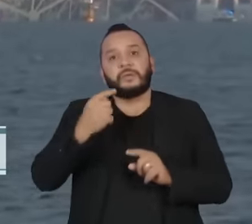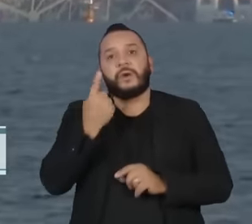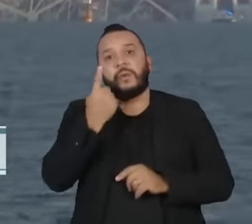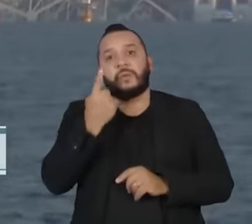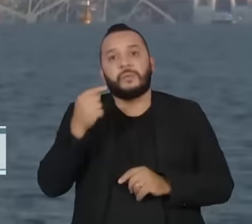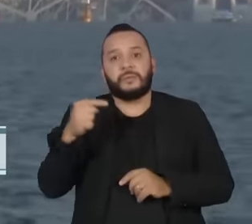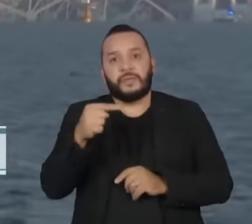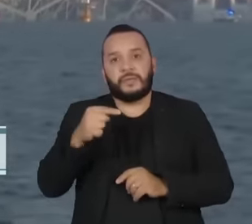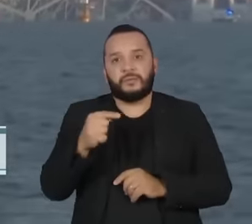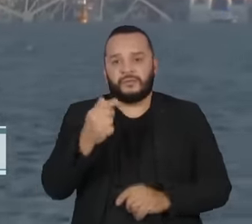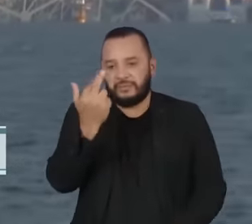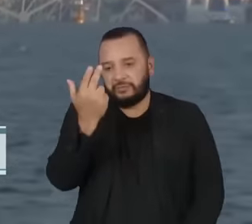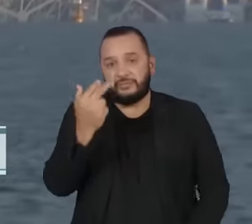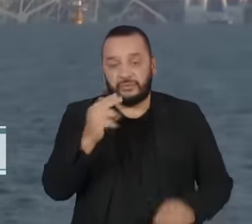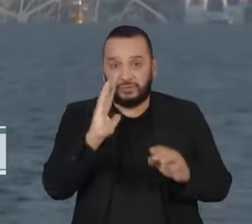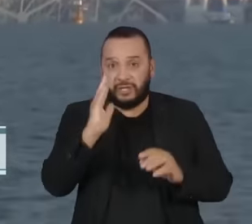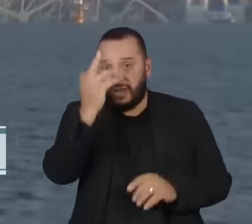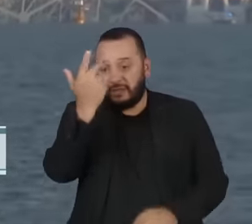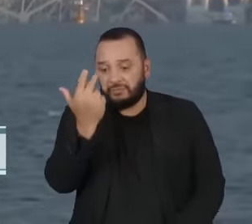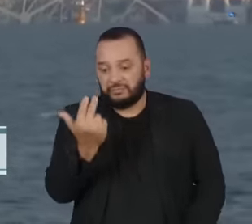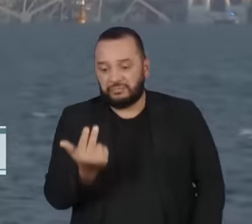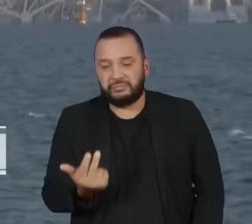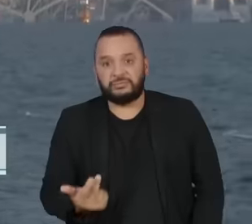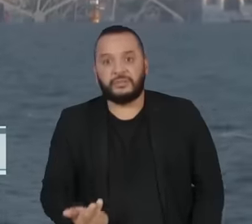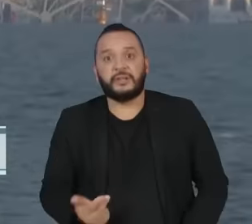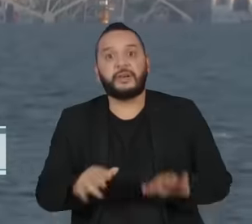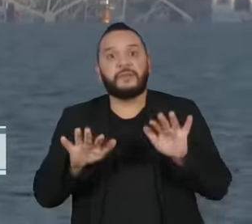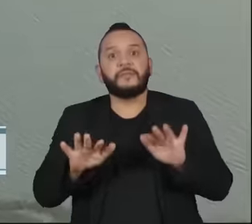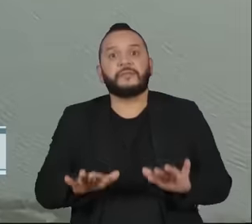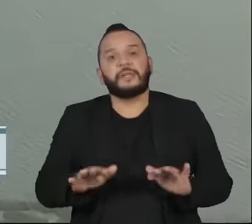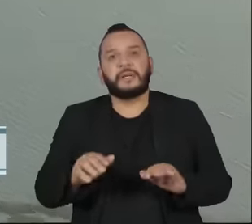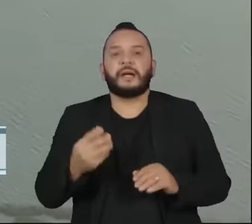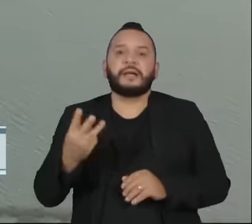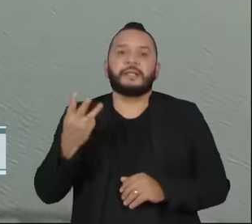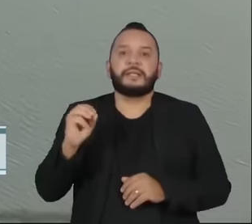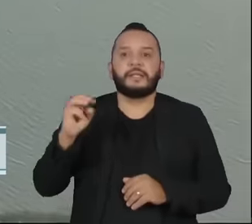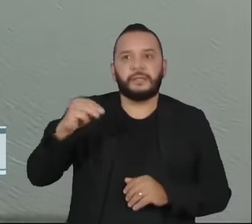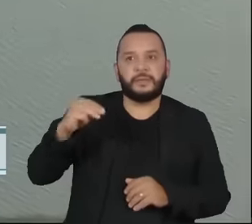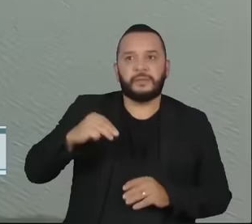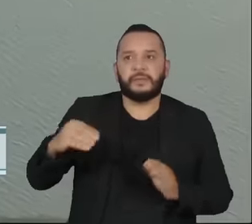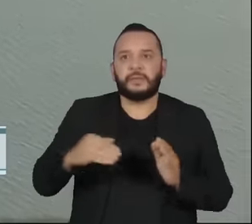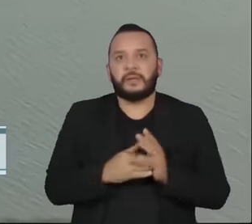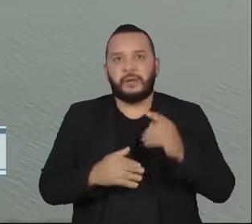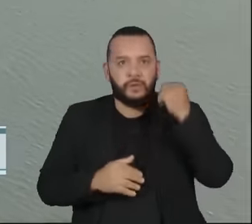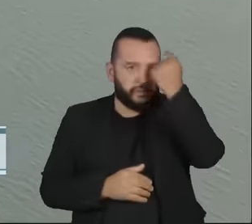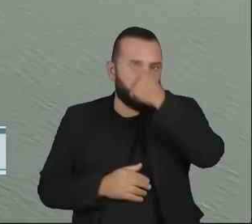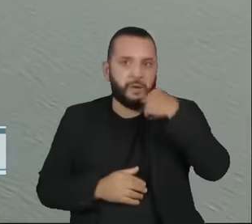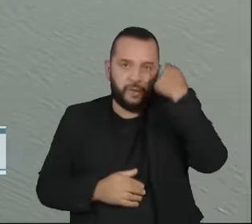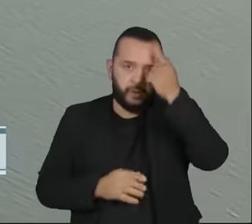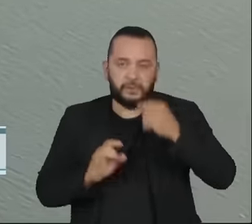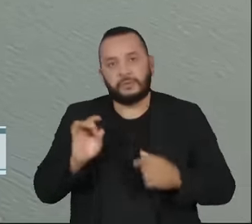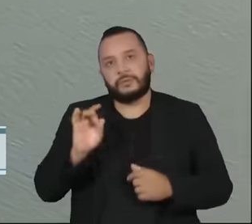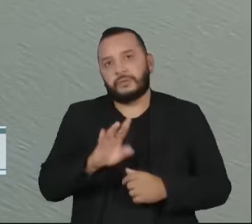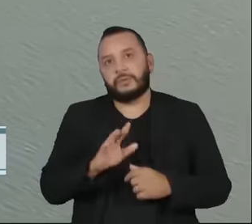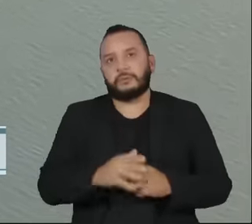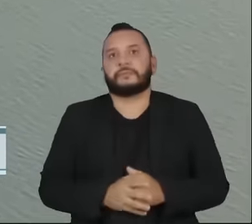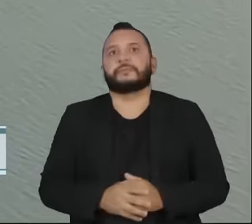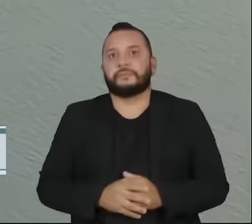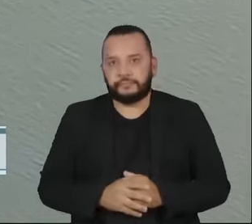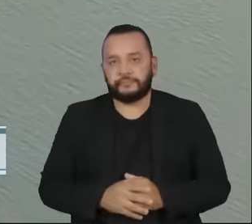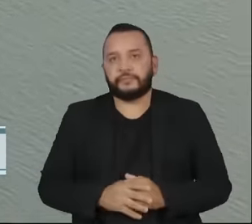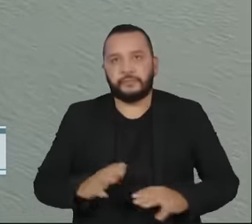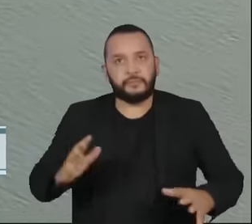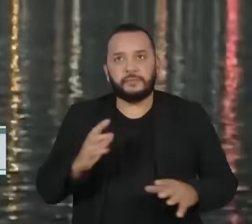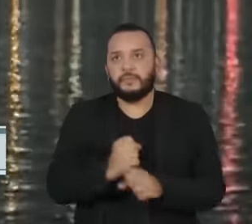negativo eles conseguem permanecer submersos entre 30 minutos e 1 hora no máximo o número